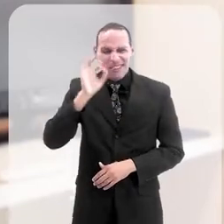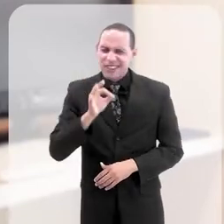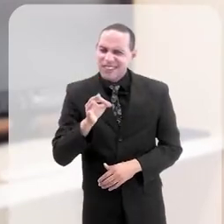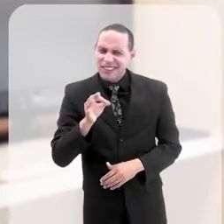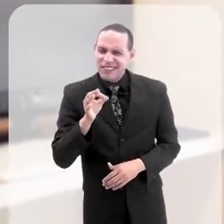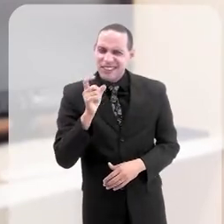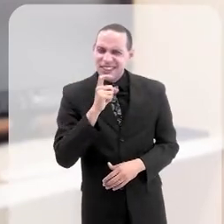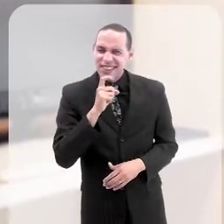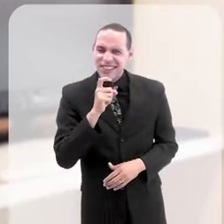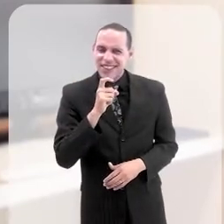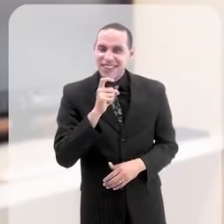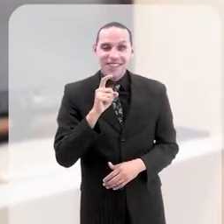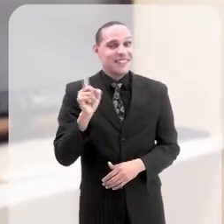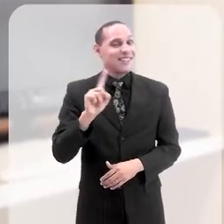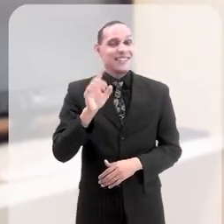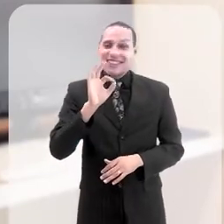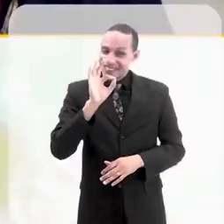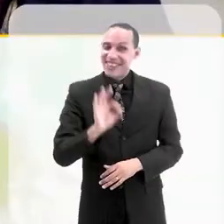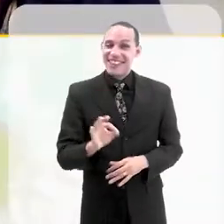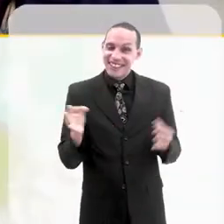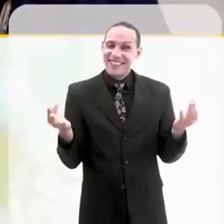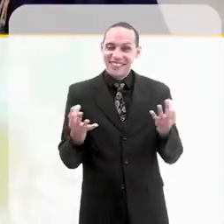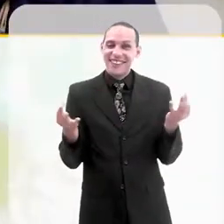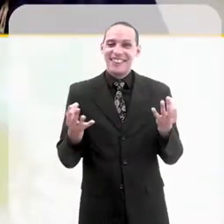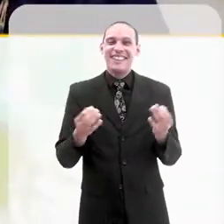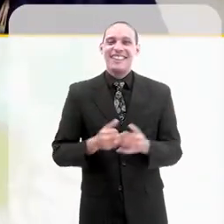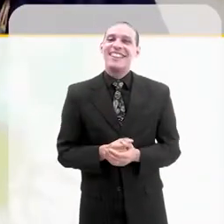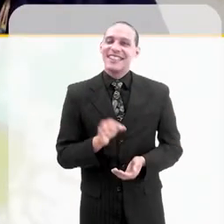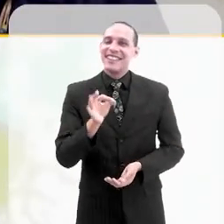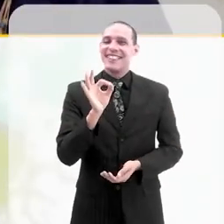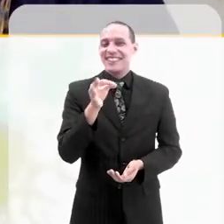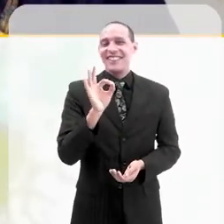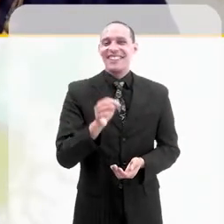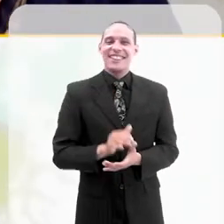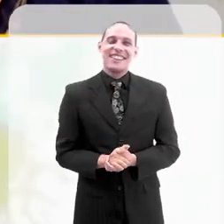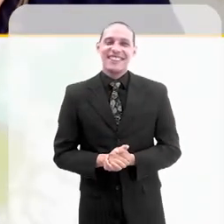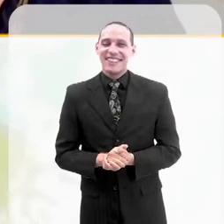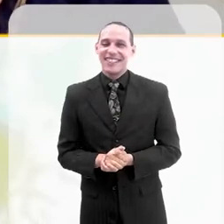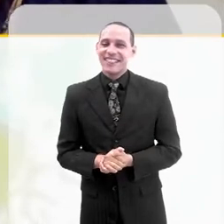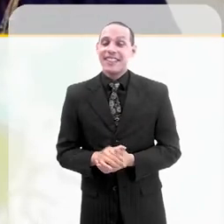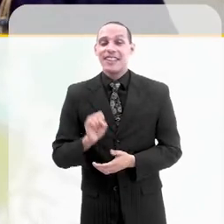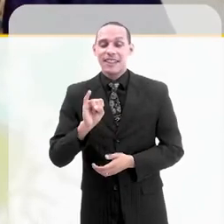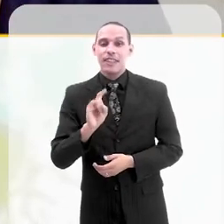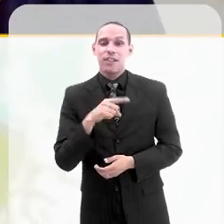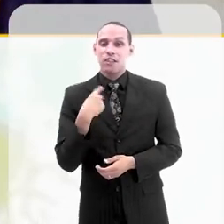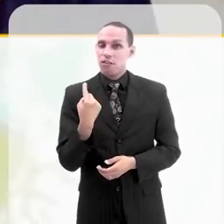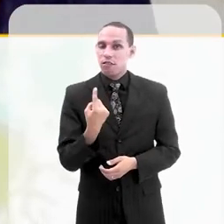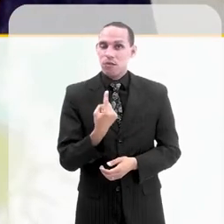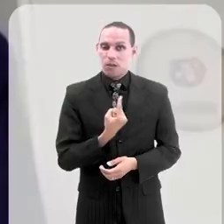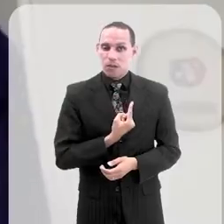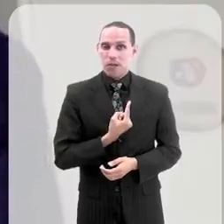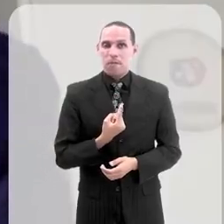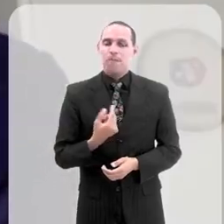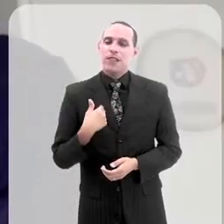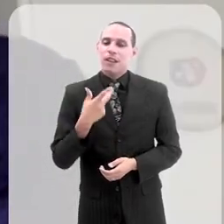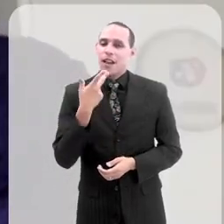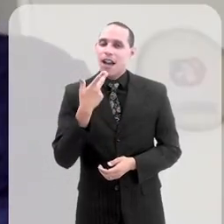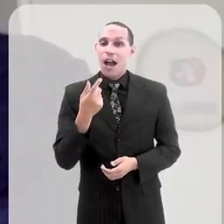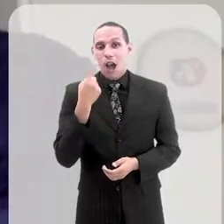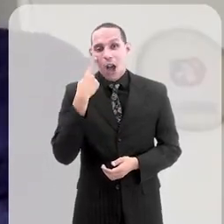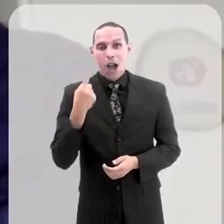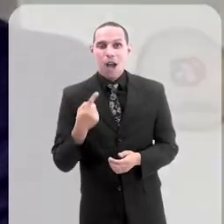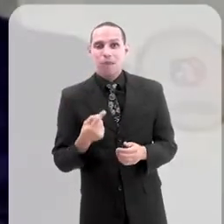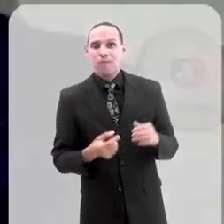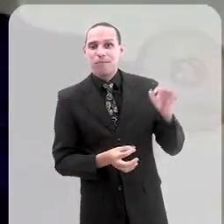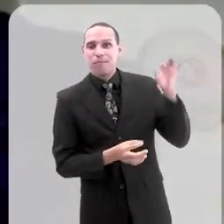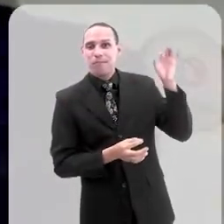Estou falando alguma Com mentira? certeza. Não, você está falando perfeito, é isso mesmo. Então, se a gente tiver, que eu falo para o professor, se ele tiver uma